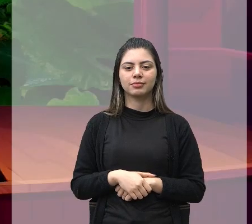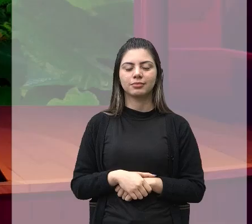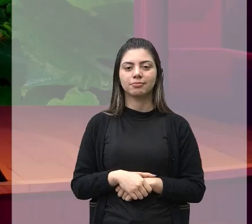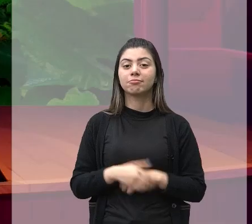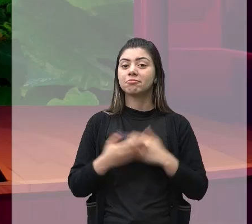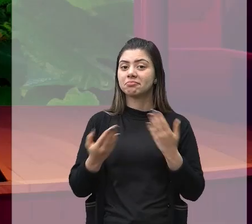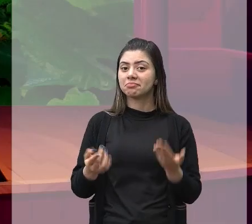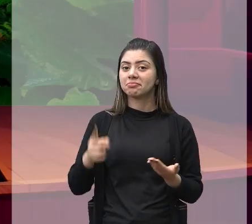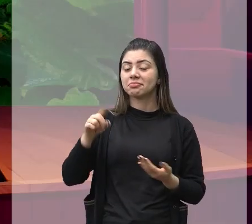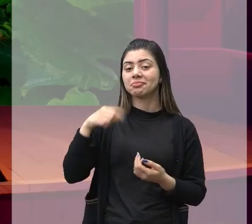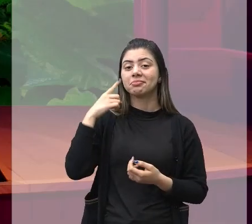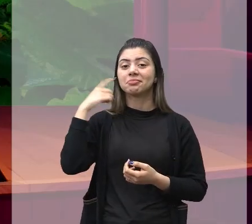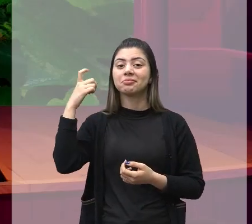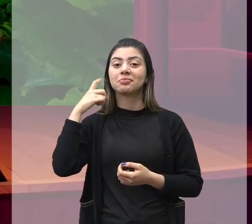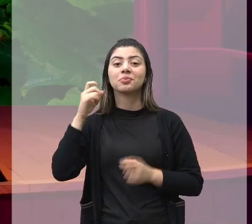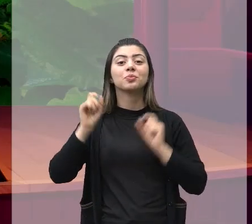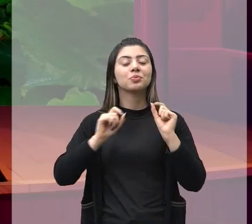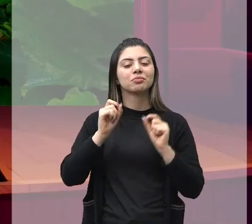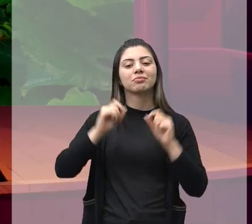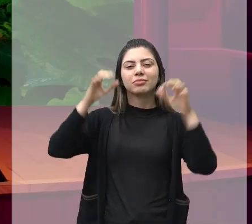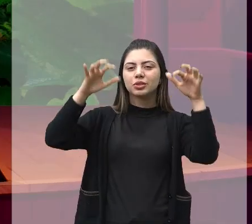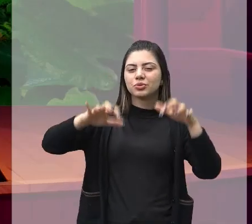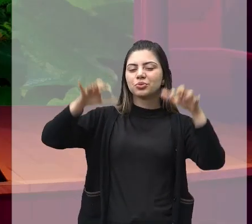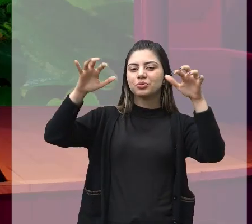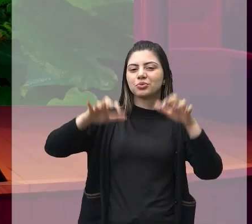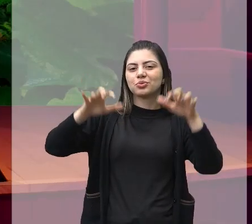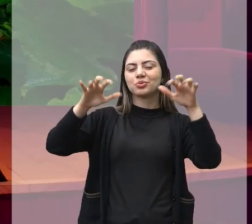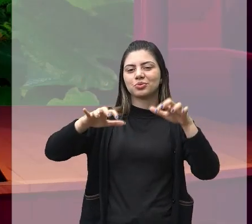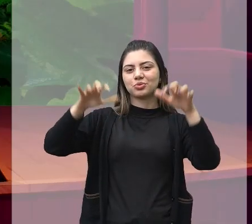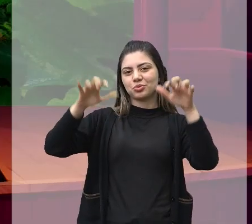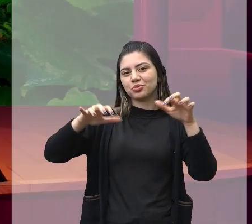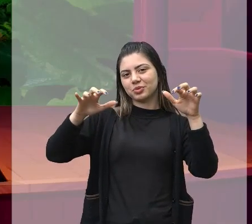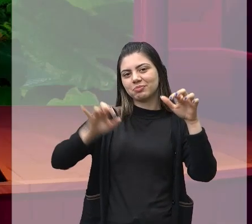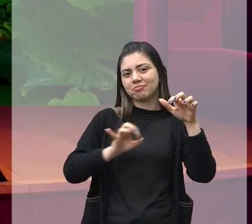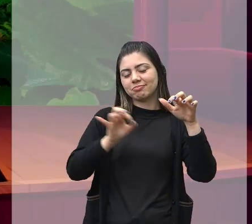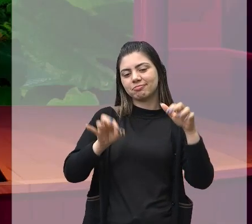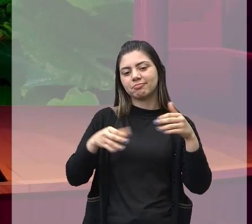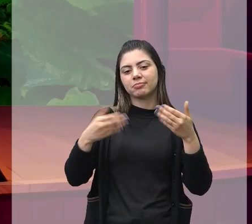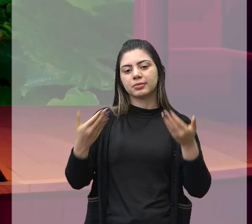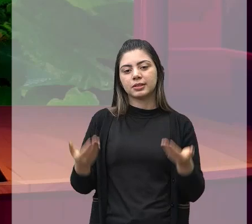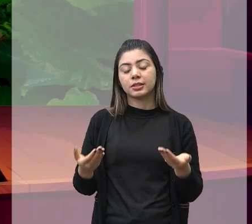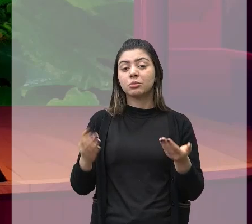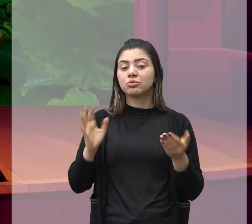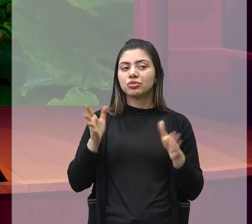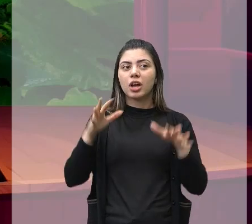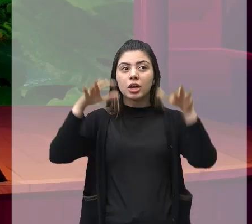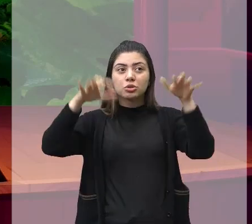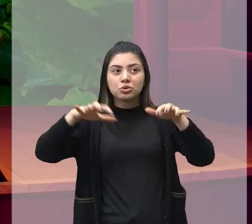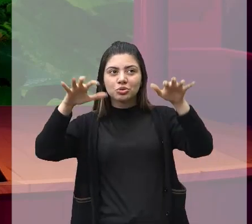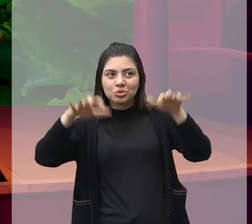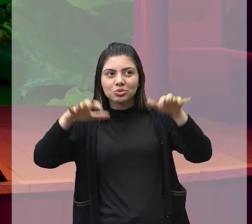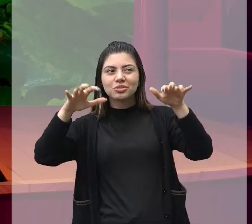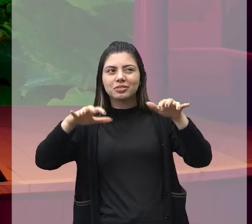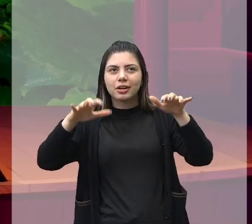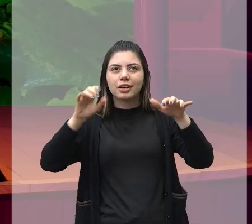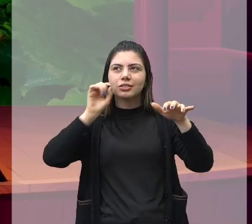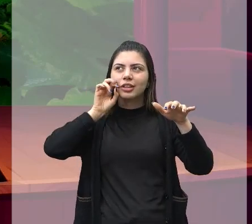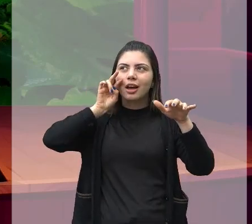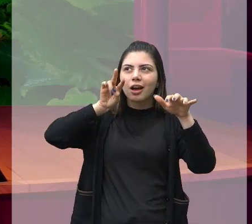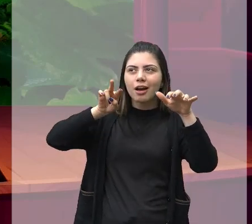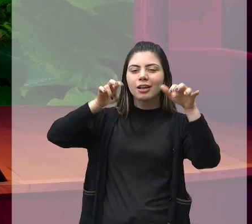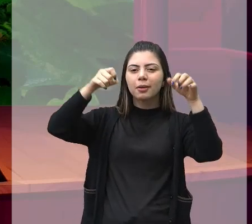Esse efeito sonoro aqui, ele é quase que inconfundível, né? Começou a chover, tá caindo alguma